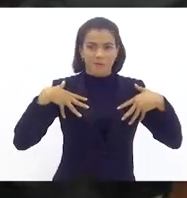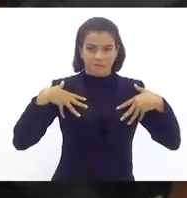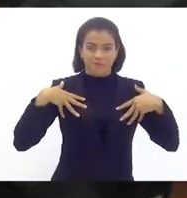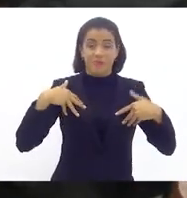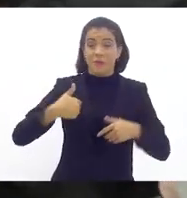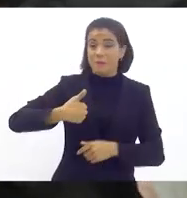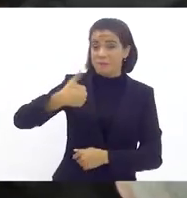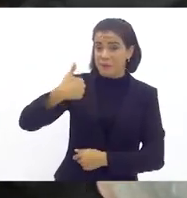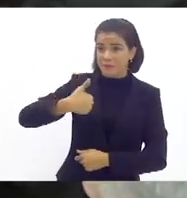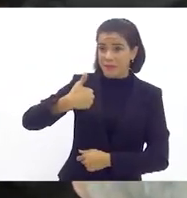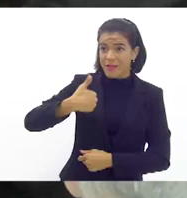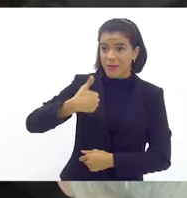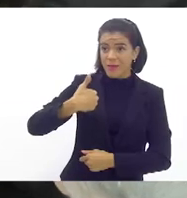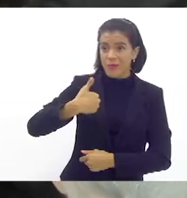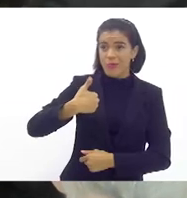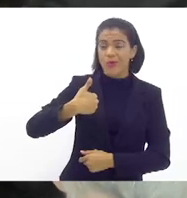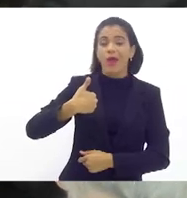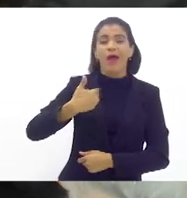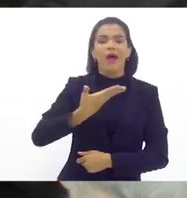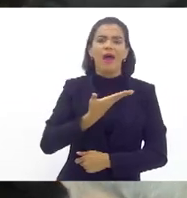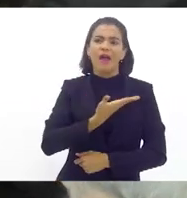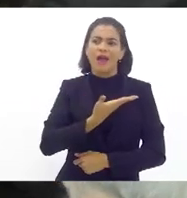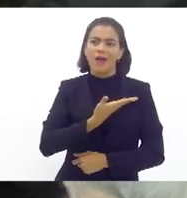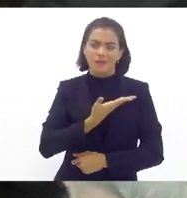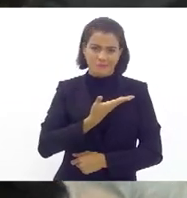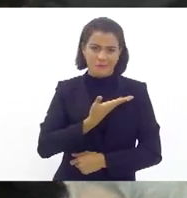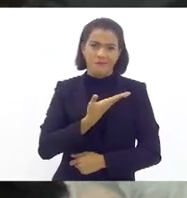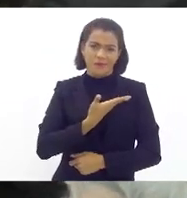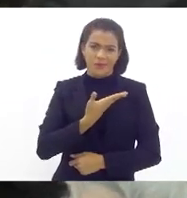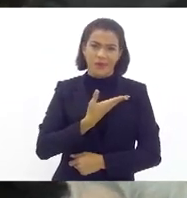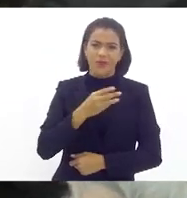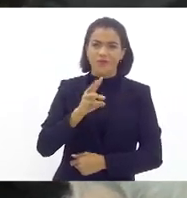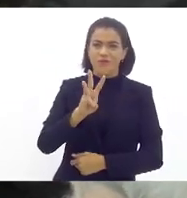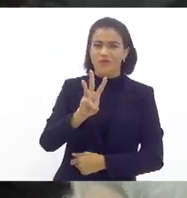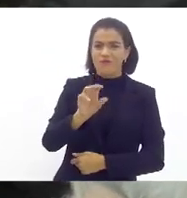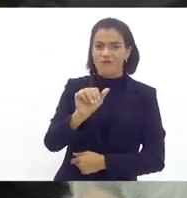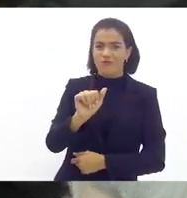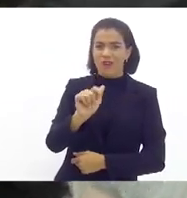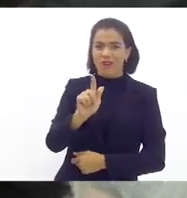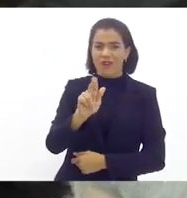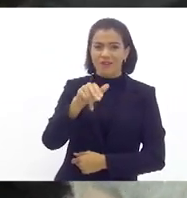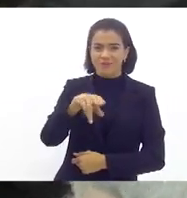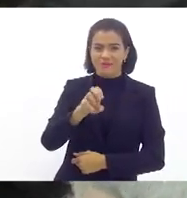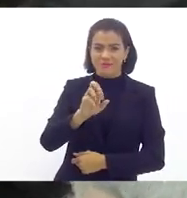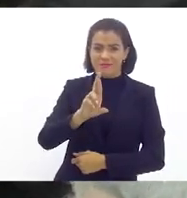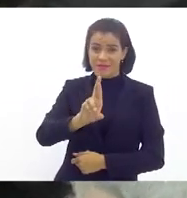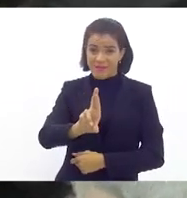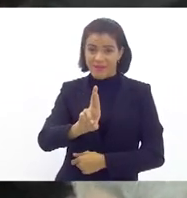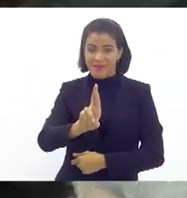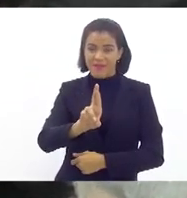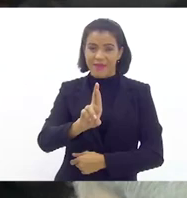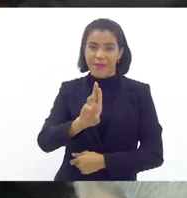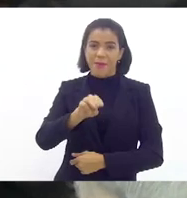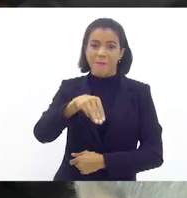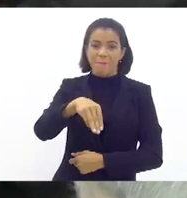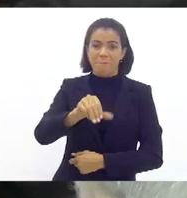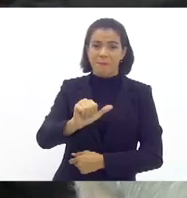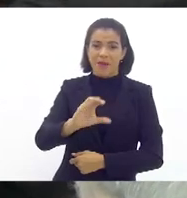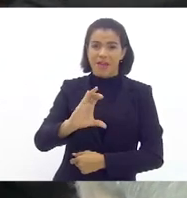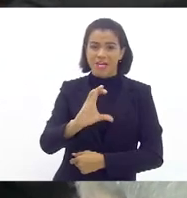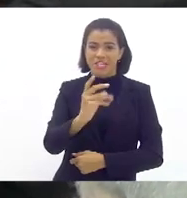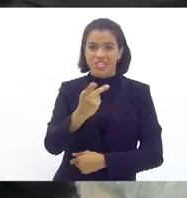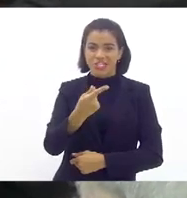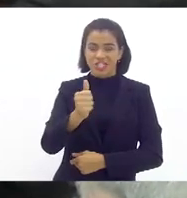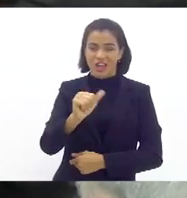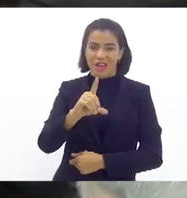Primeiro, a do nosso amigo aqui, do Wagner, Abreu Machado, mas esse é o seu nome de registro, mas é o nosso